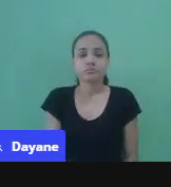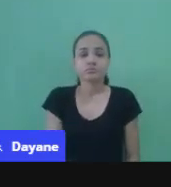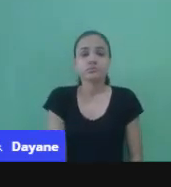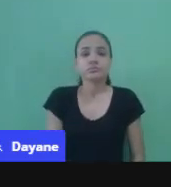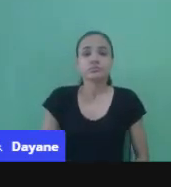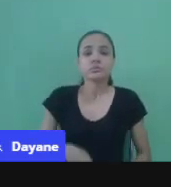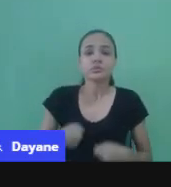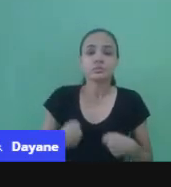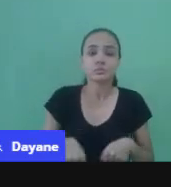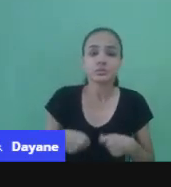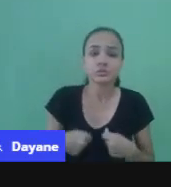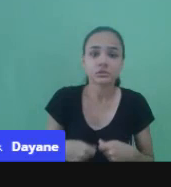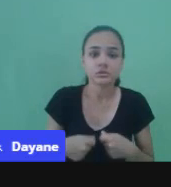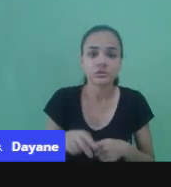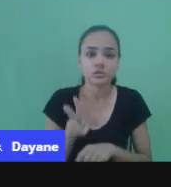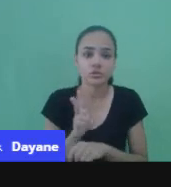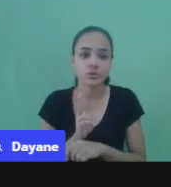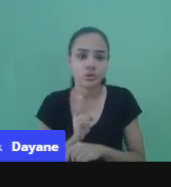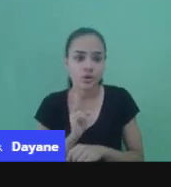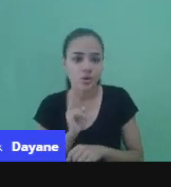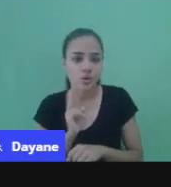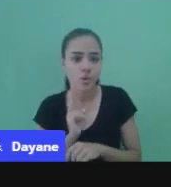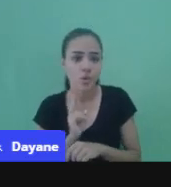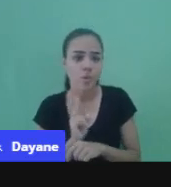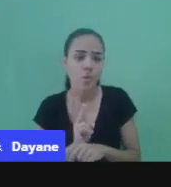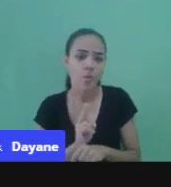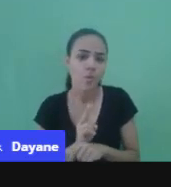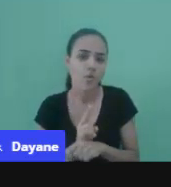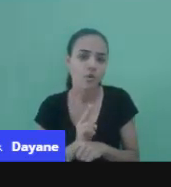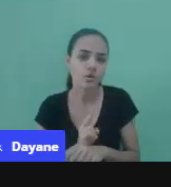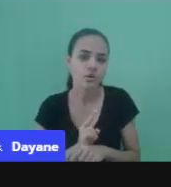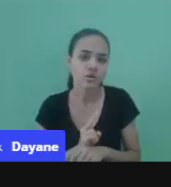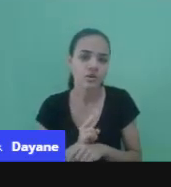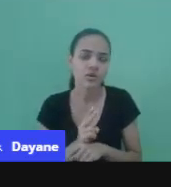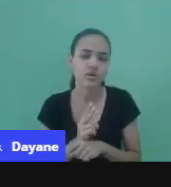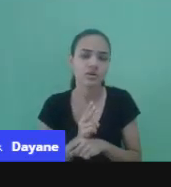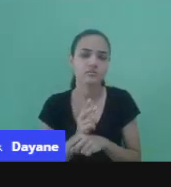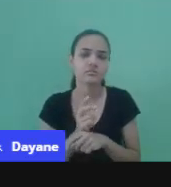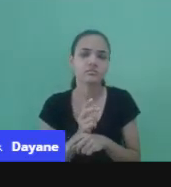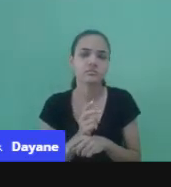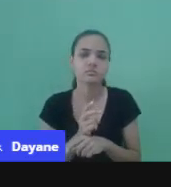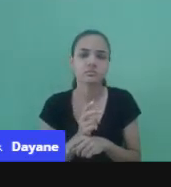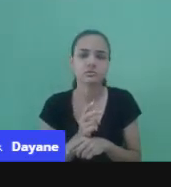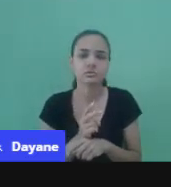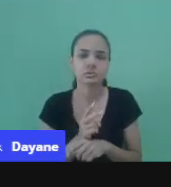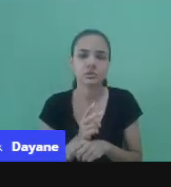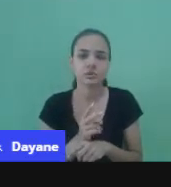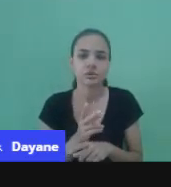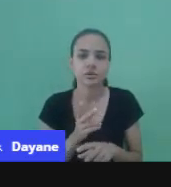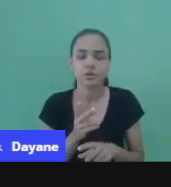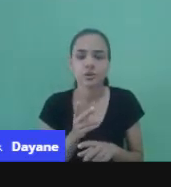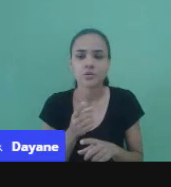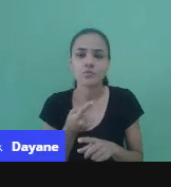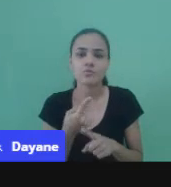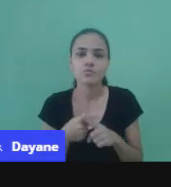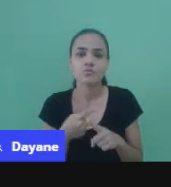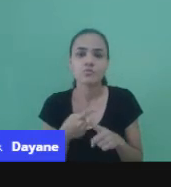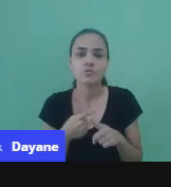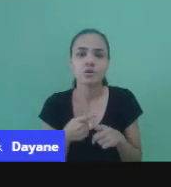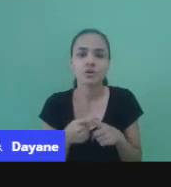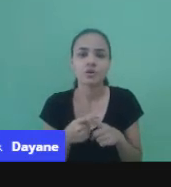de hábitat, de todas essas coisas. Às vezes, a gente, nossa tendência é sempre apontar o dedo contra